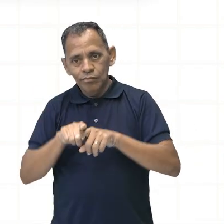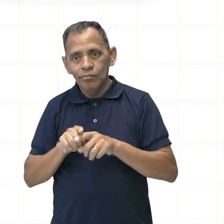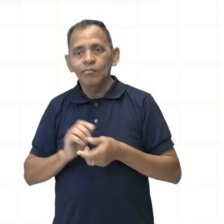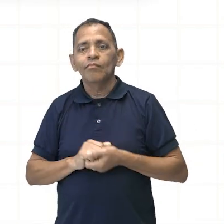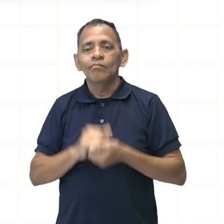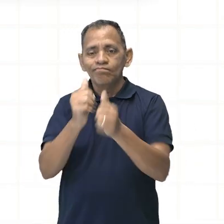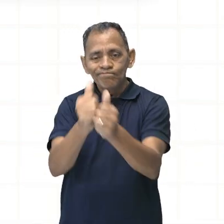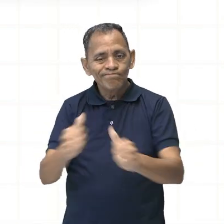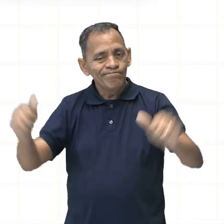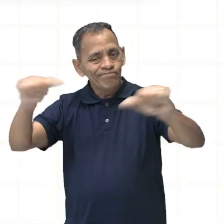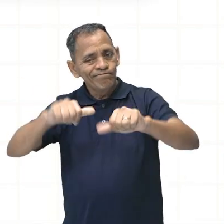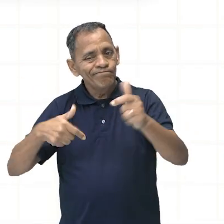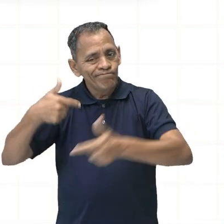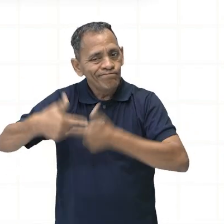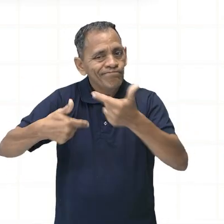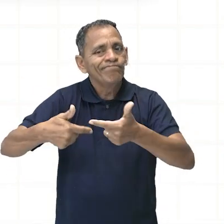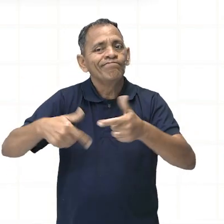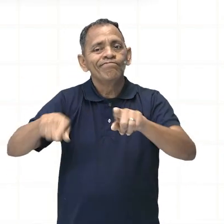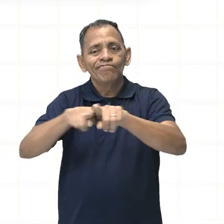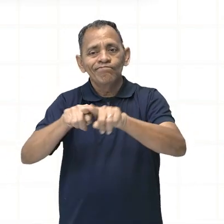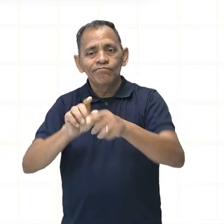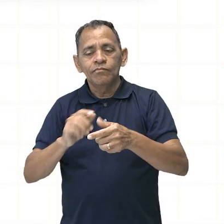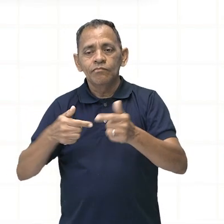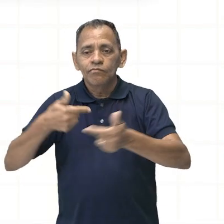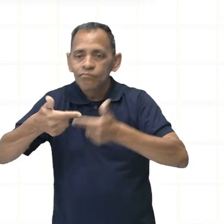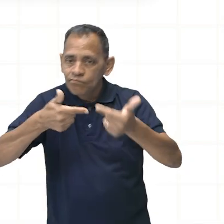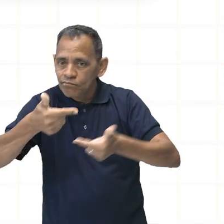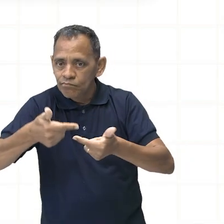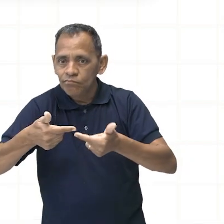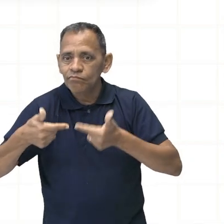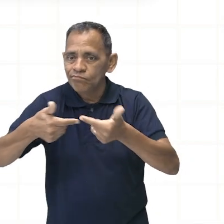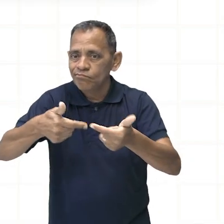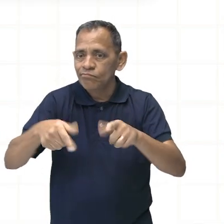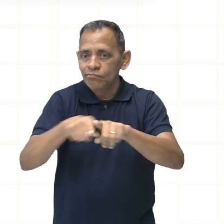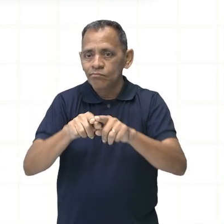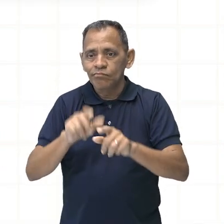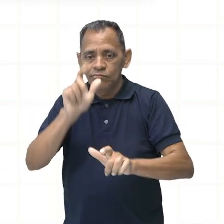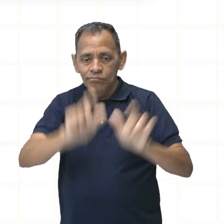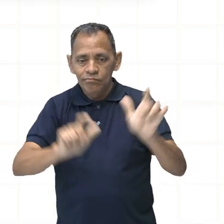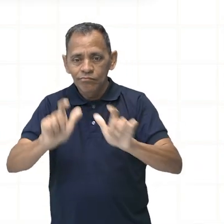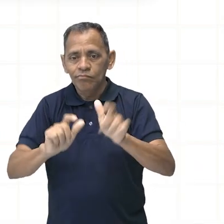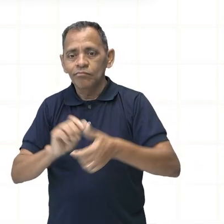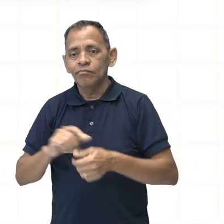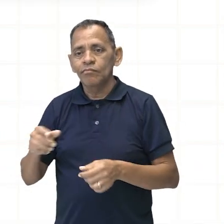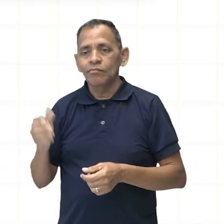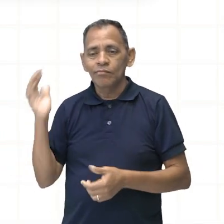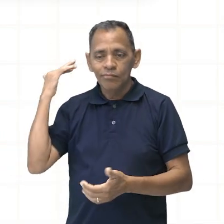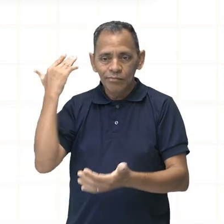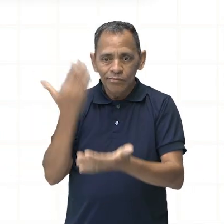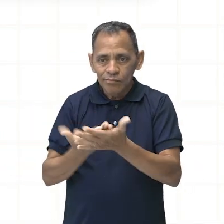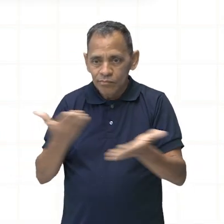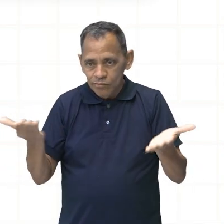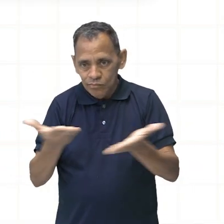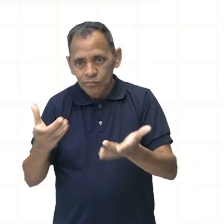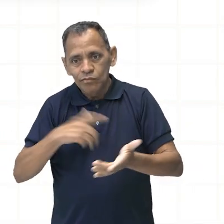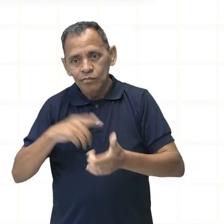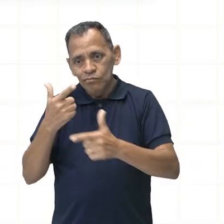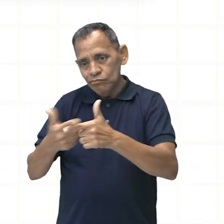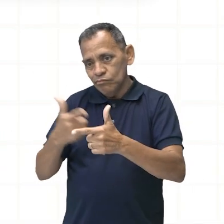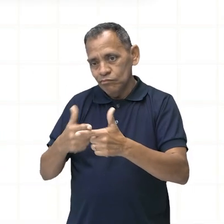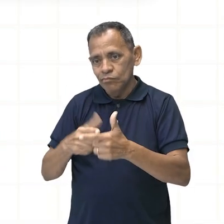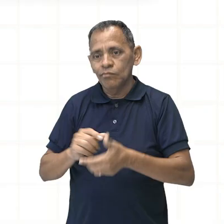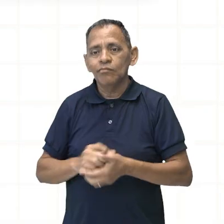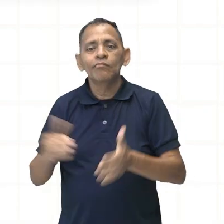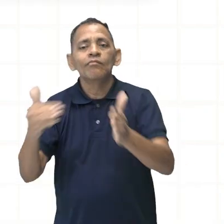guerras civis, que até hoje assolam essas civilizações e impedem ali o